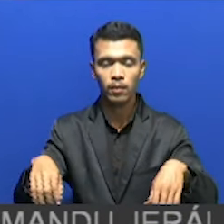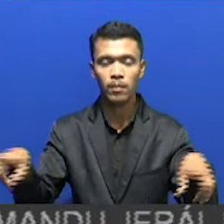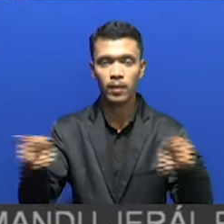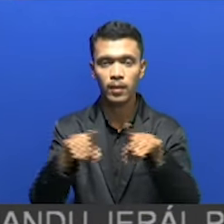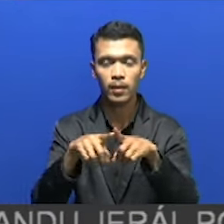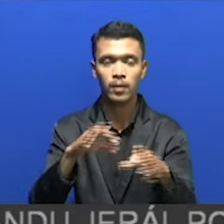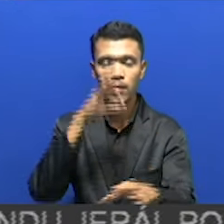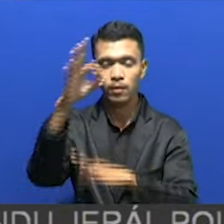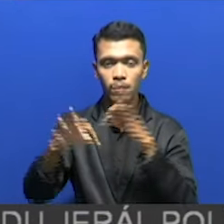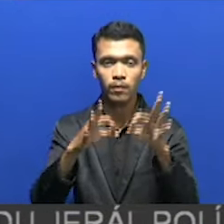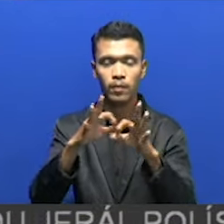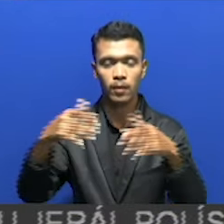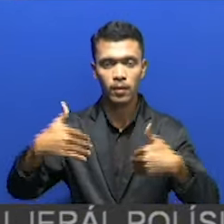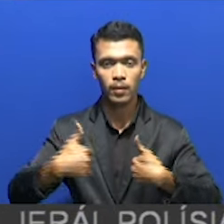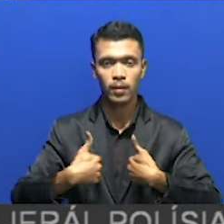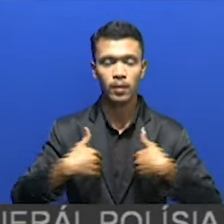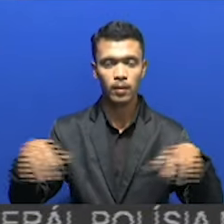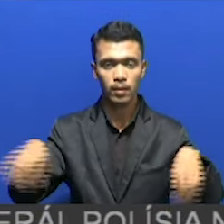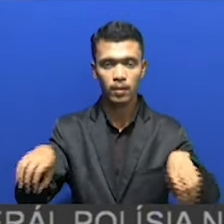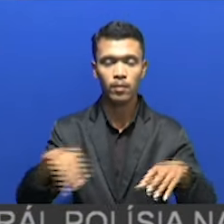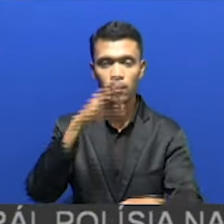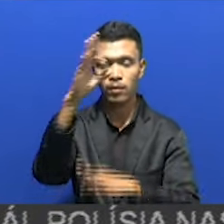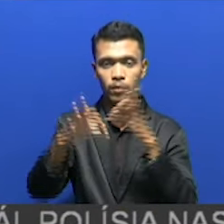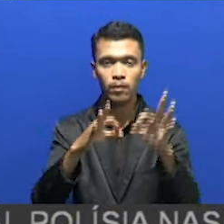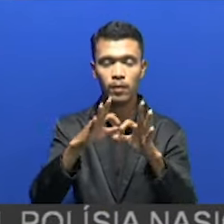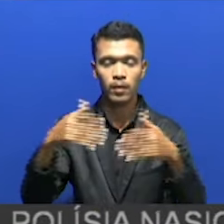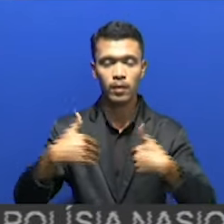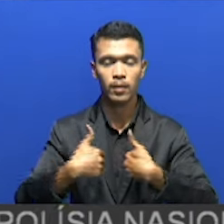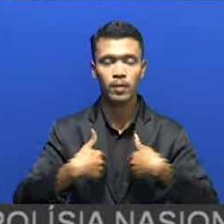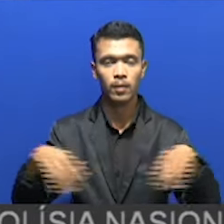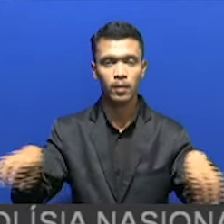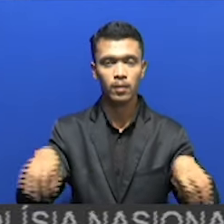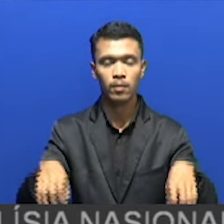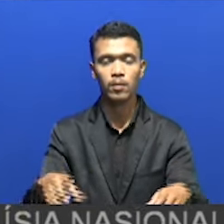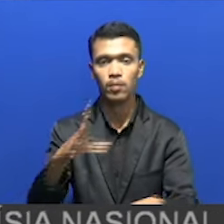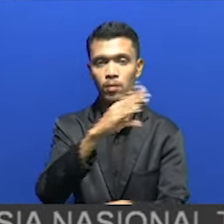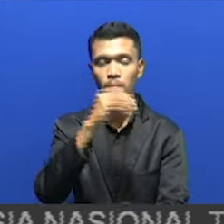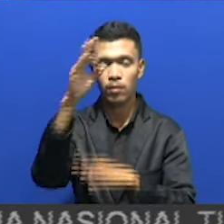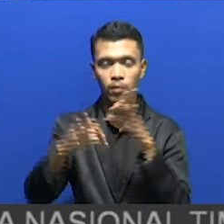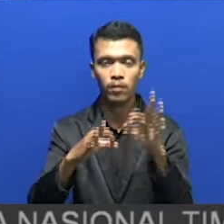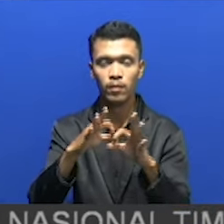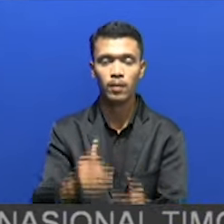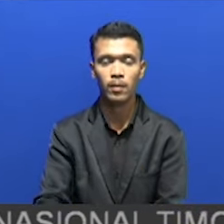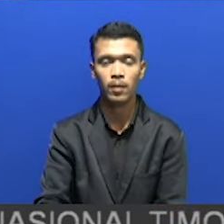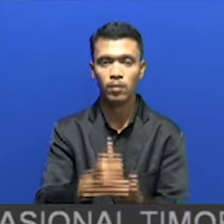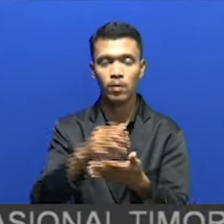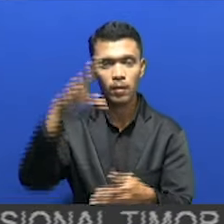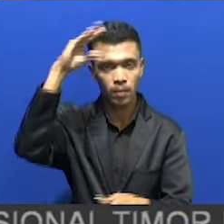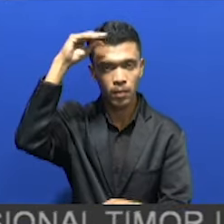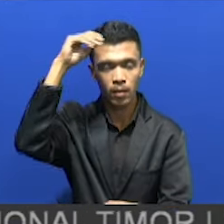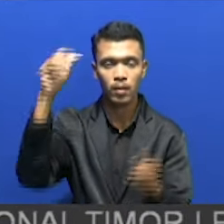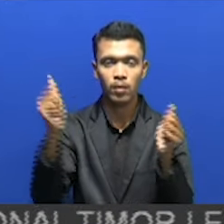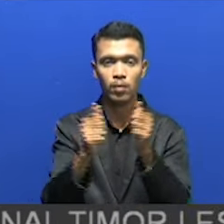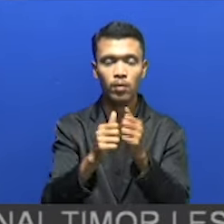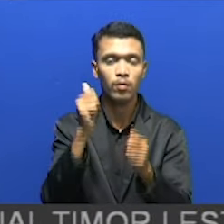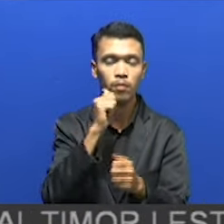confiança Ilha Itália Serviço, confiança Ilha Esforço, confiança e dedicação, mane no feto sira, gusi